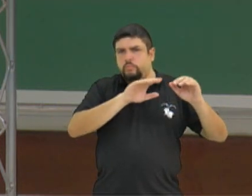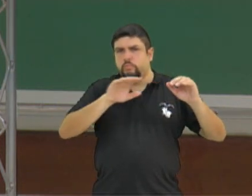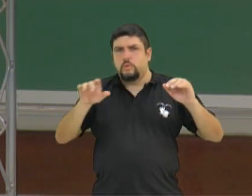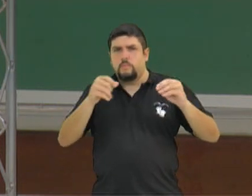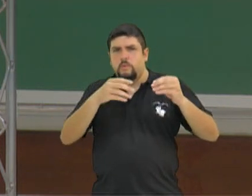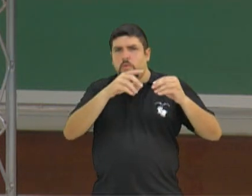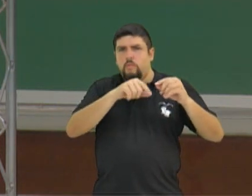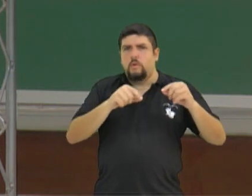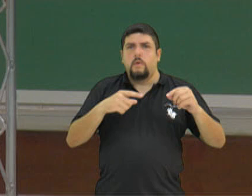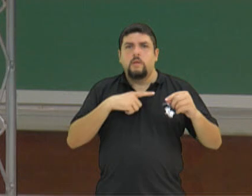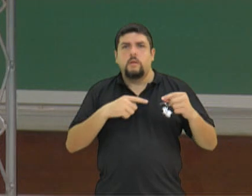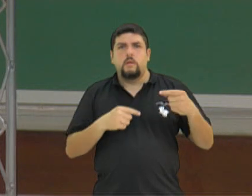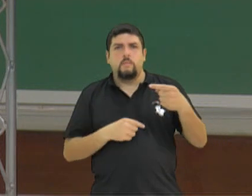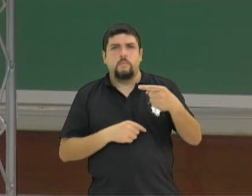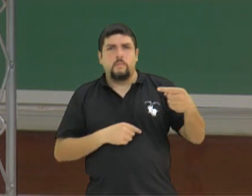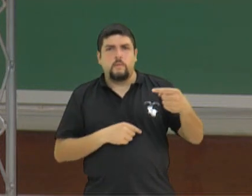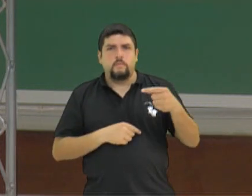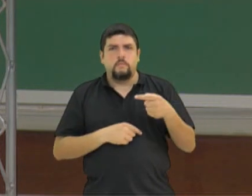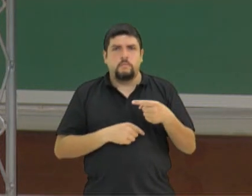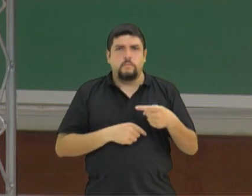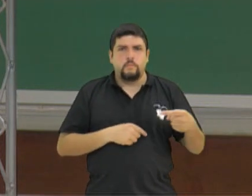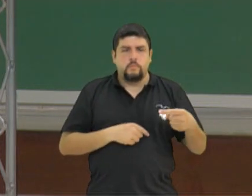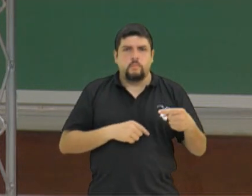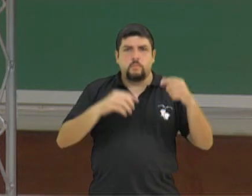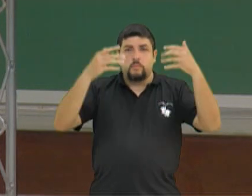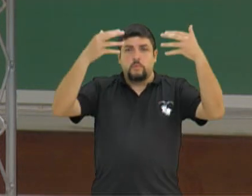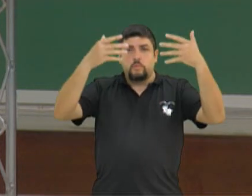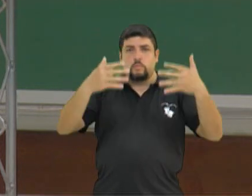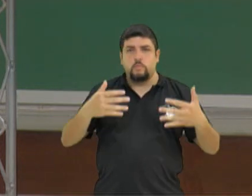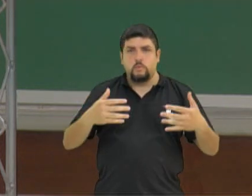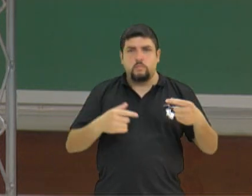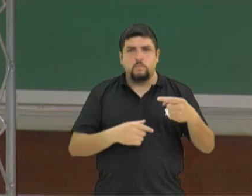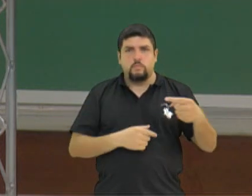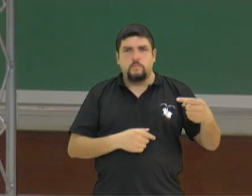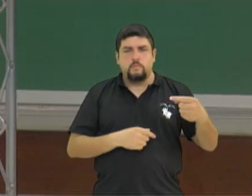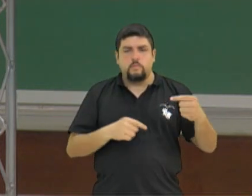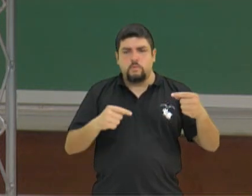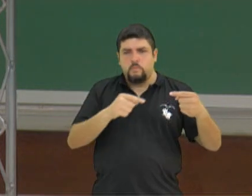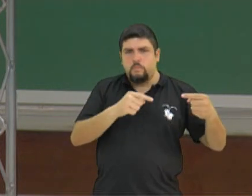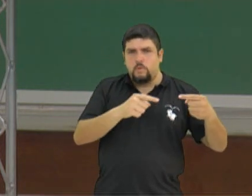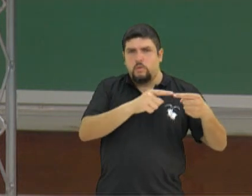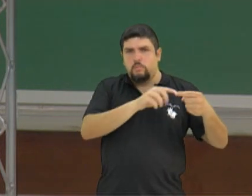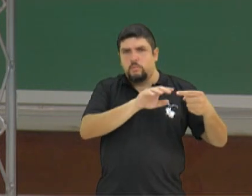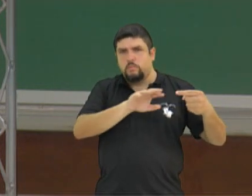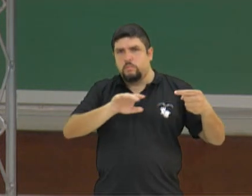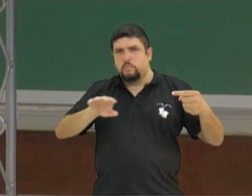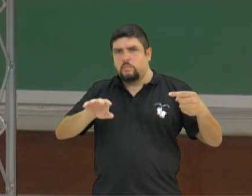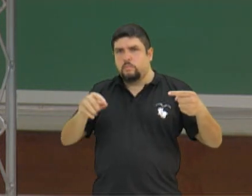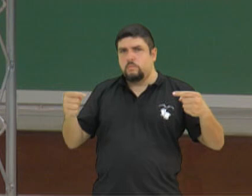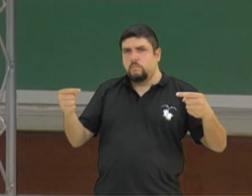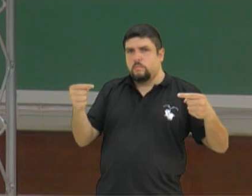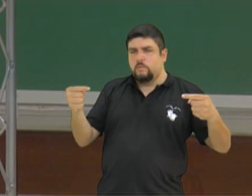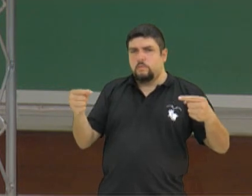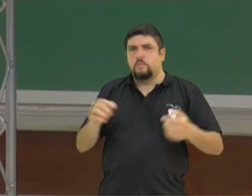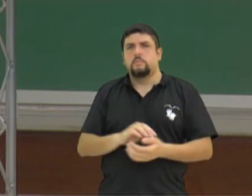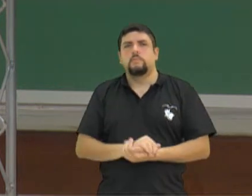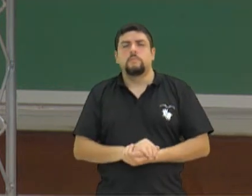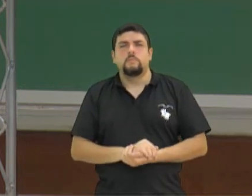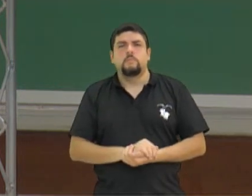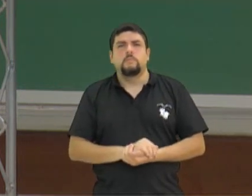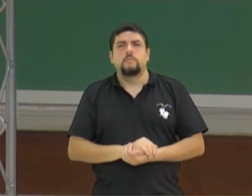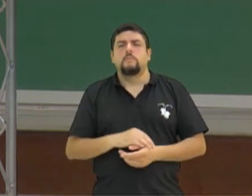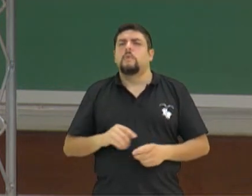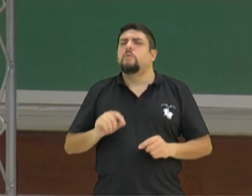2 travessões. Então, para que servem esses 2 travessões no meio de um texto em prosa? Então,